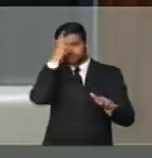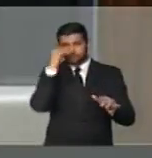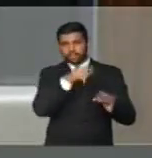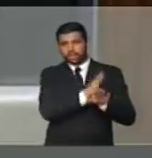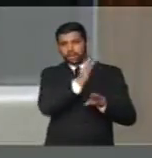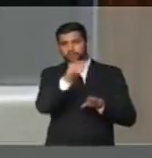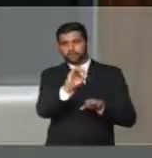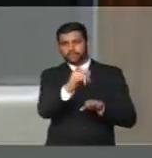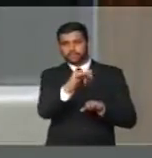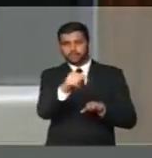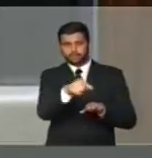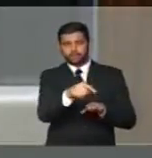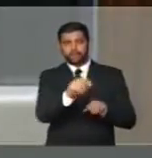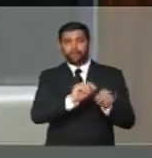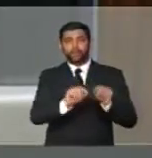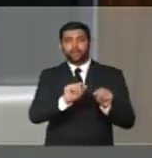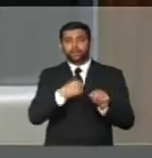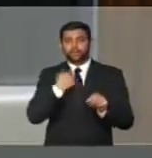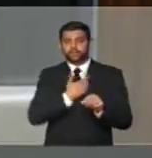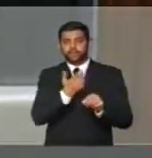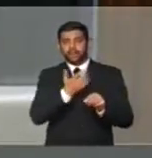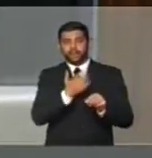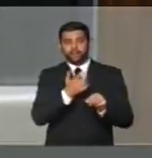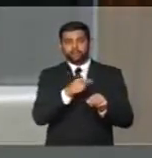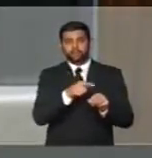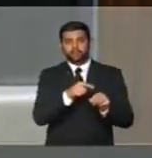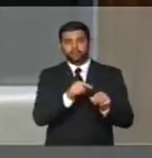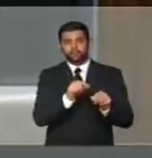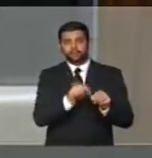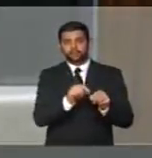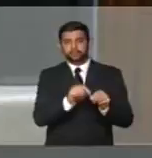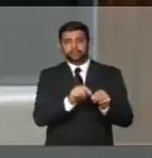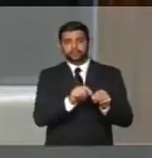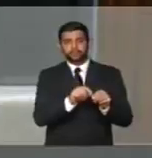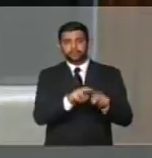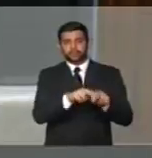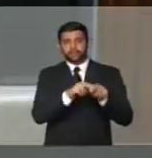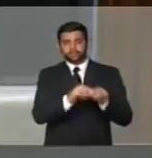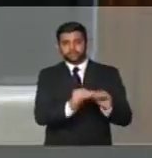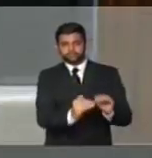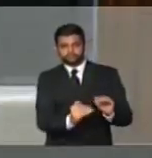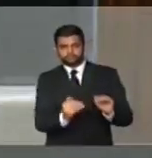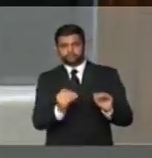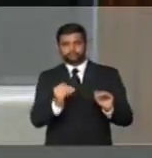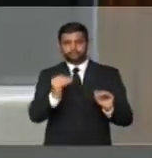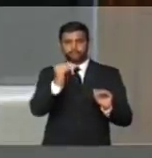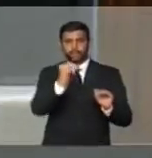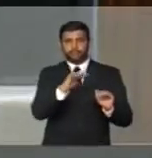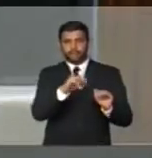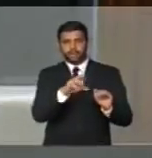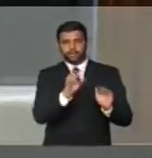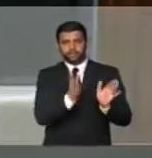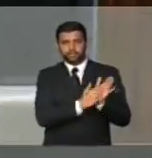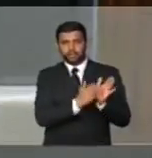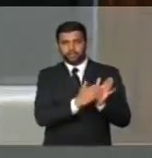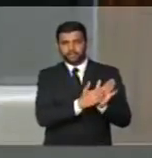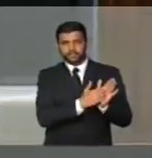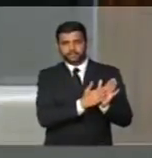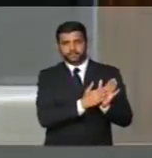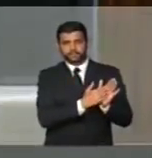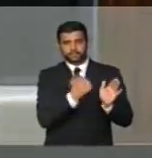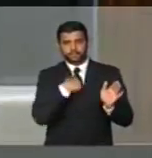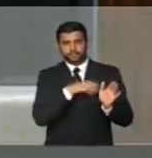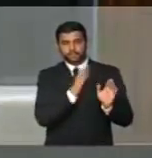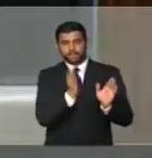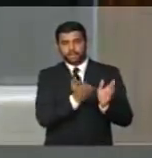lá no oceano. O que é que nós estamos querendo? Com essa elevatória lá da barragem de Palmas, nós